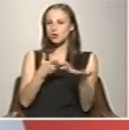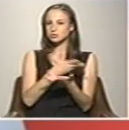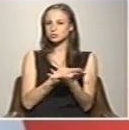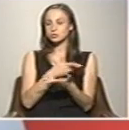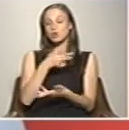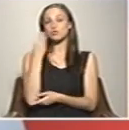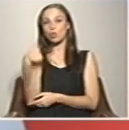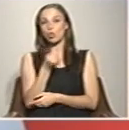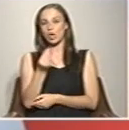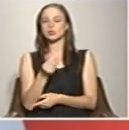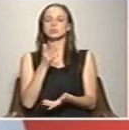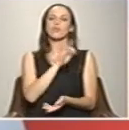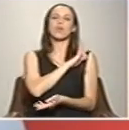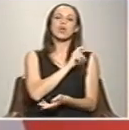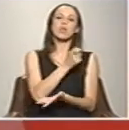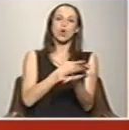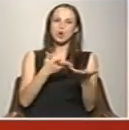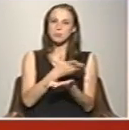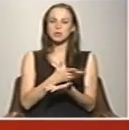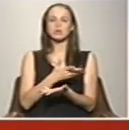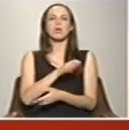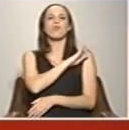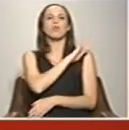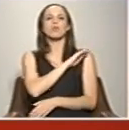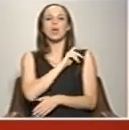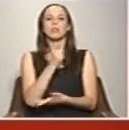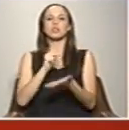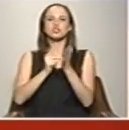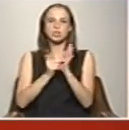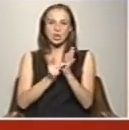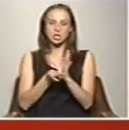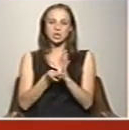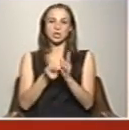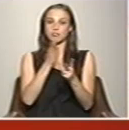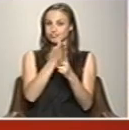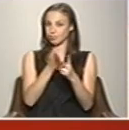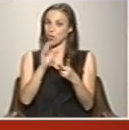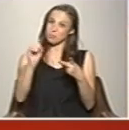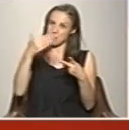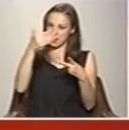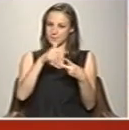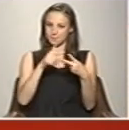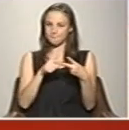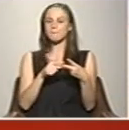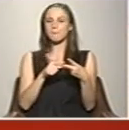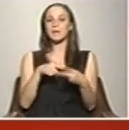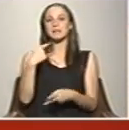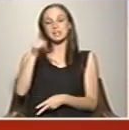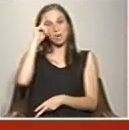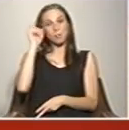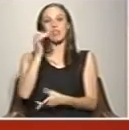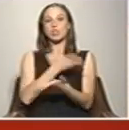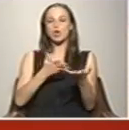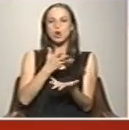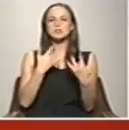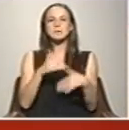estudantes, seja da Faculdade de Economia, seja da Faculdade de Engenharia, principalmente são os nossos dois grandes focos, que têm uma ideia de negócio, mas que não